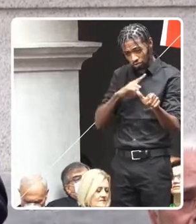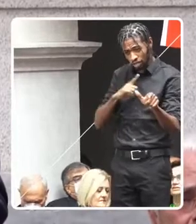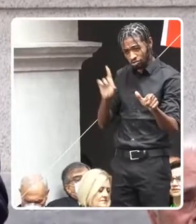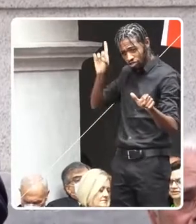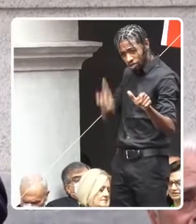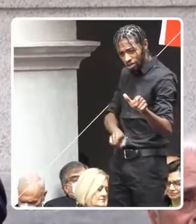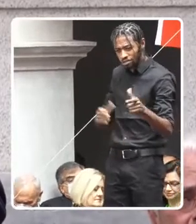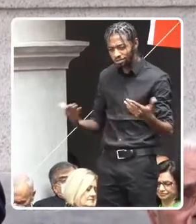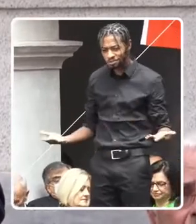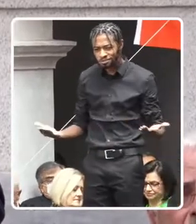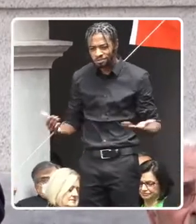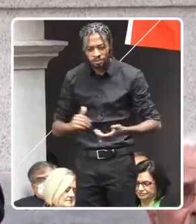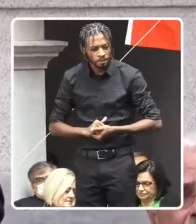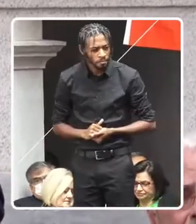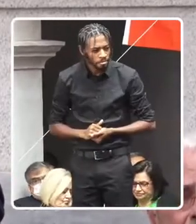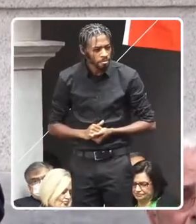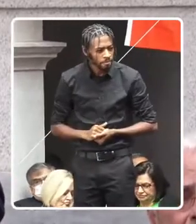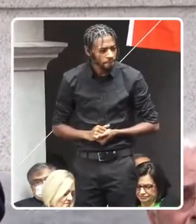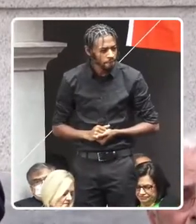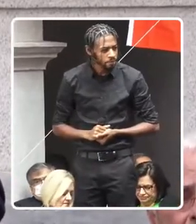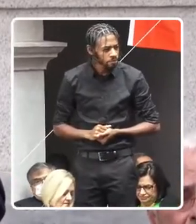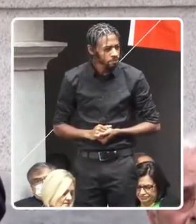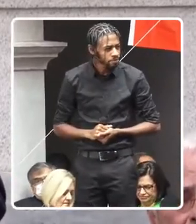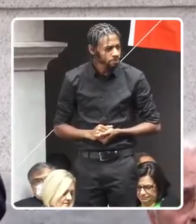11 de agosto.